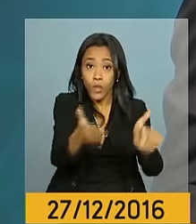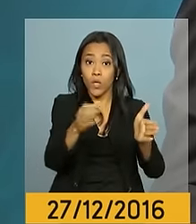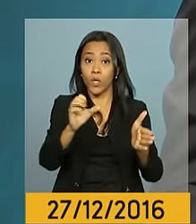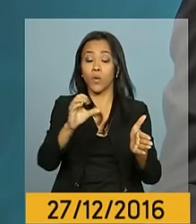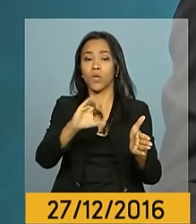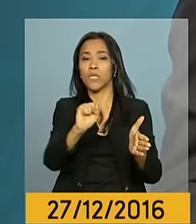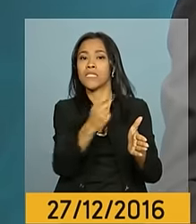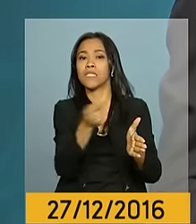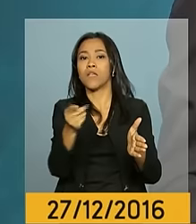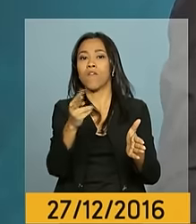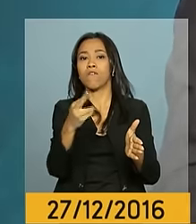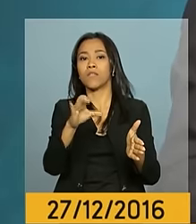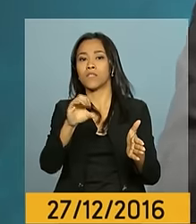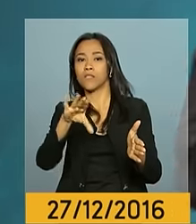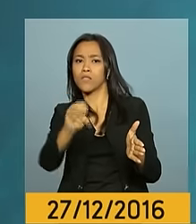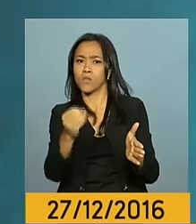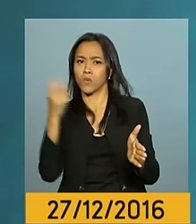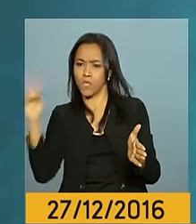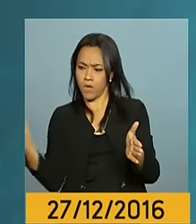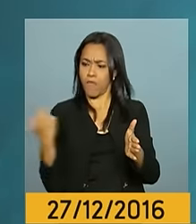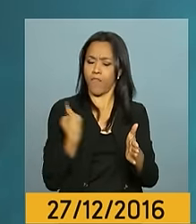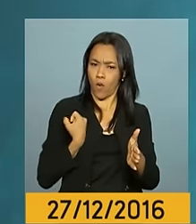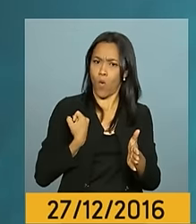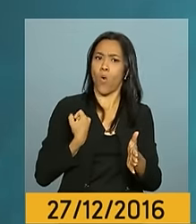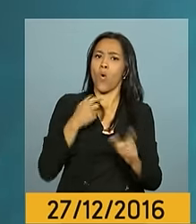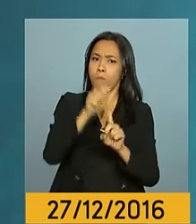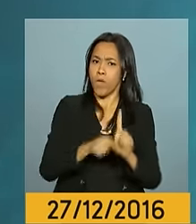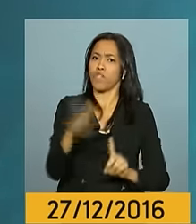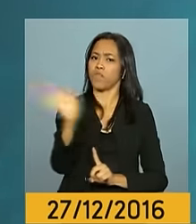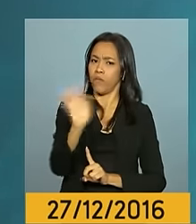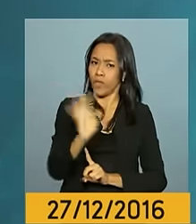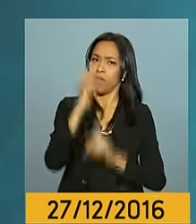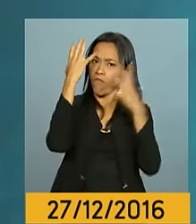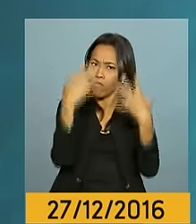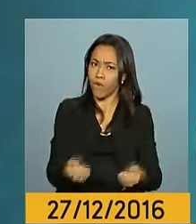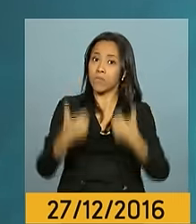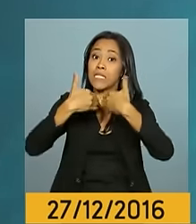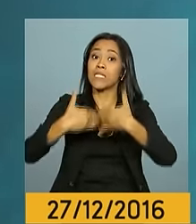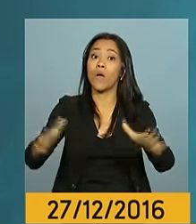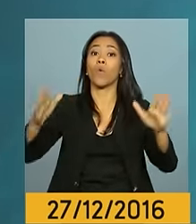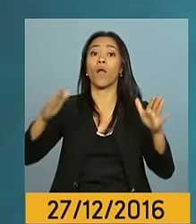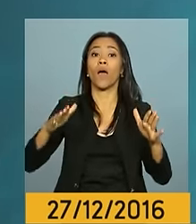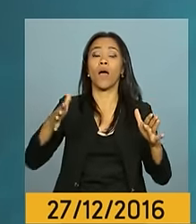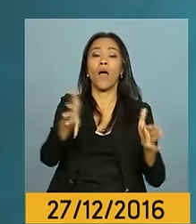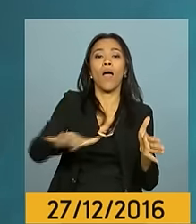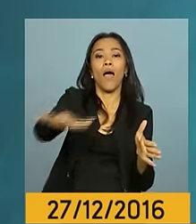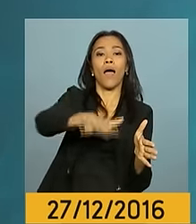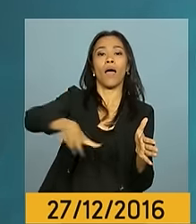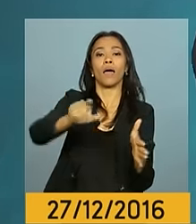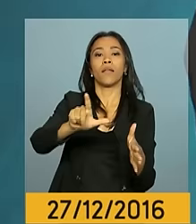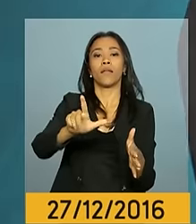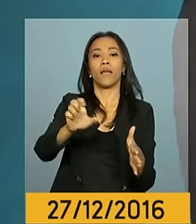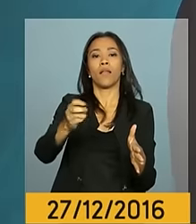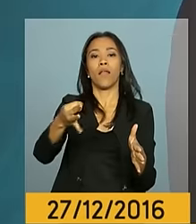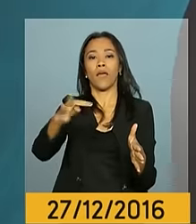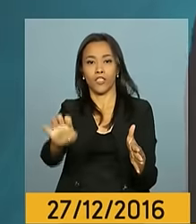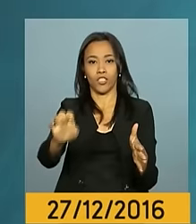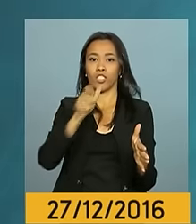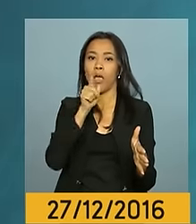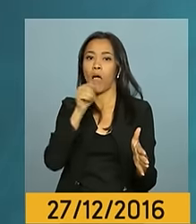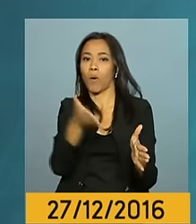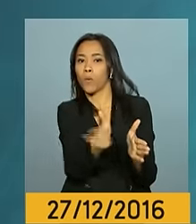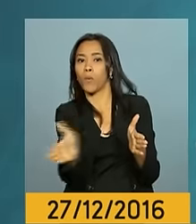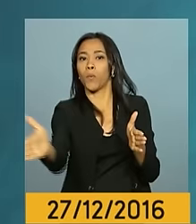uma vez lá reafirmou como afirmou aqui em fevereiro Nós Vamos inaugurar o eixo leste da posição portanto levando